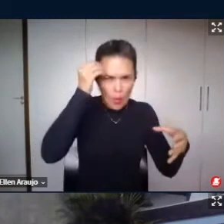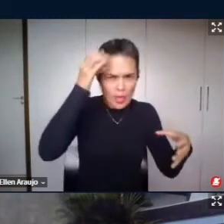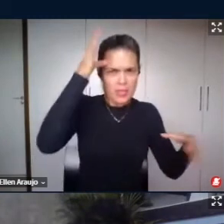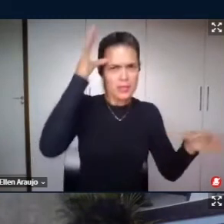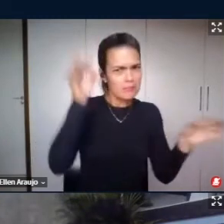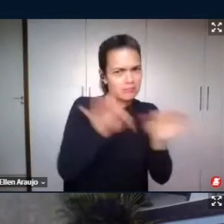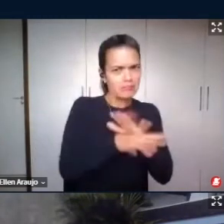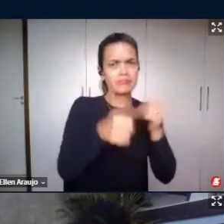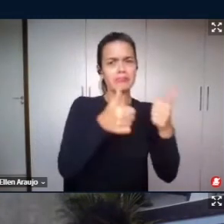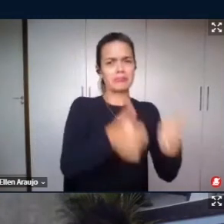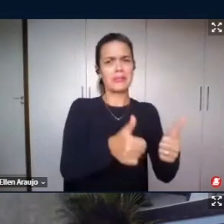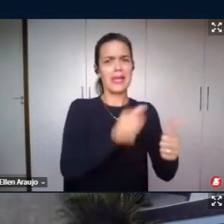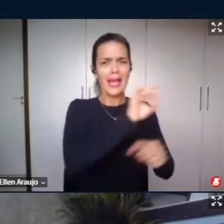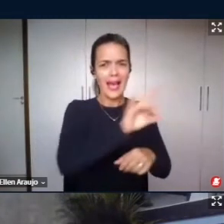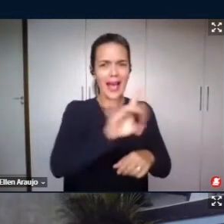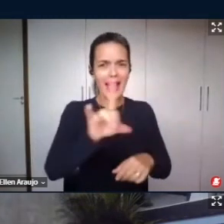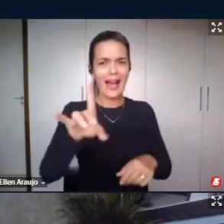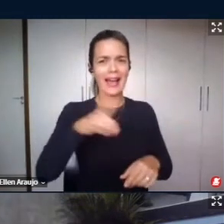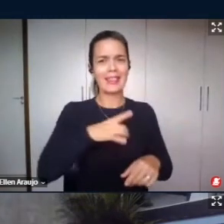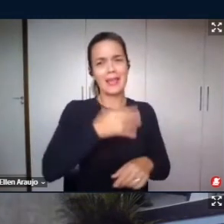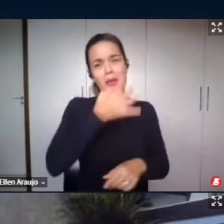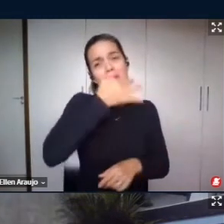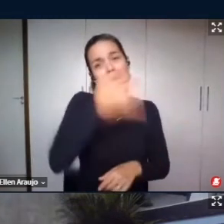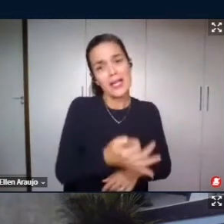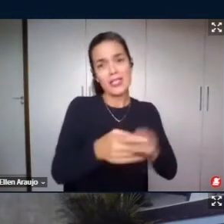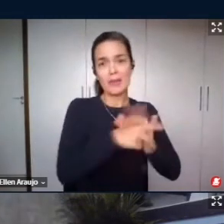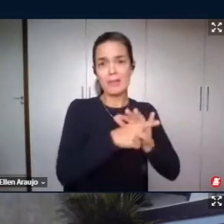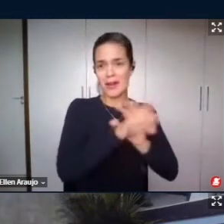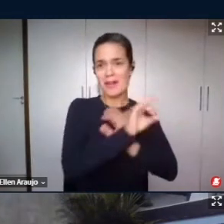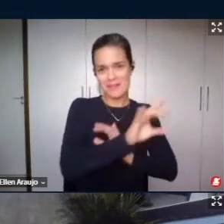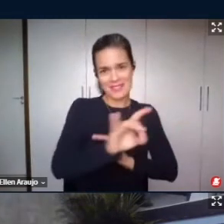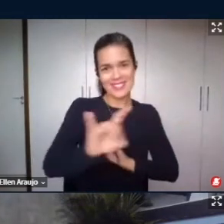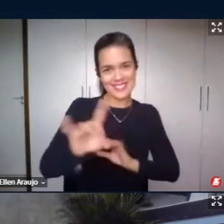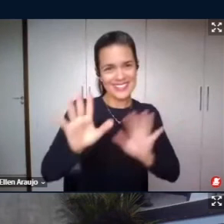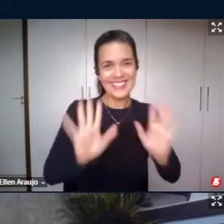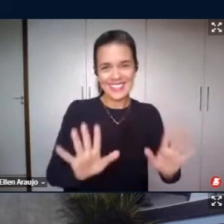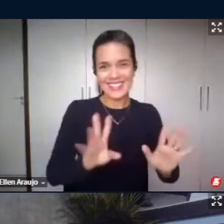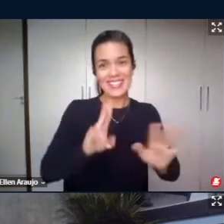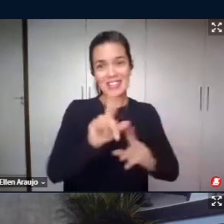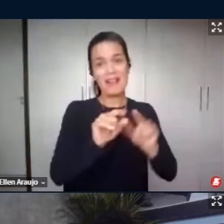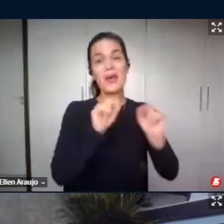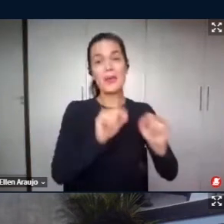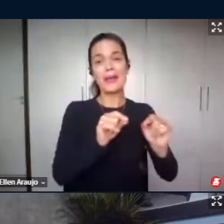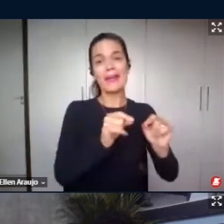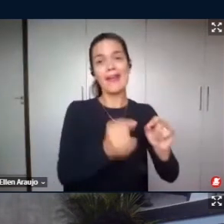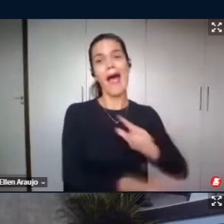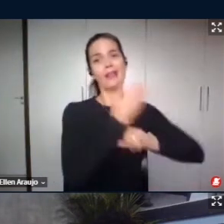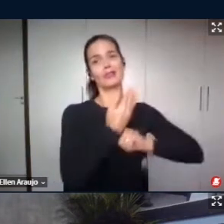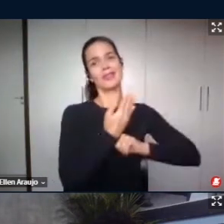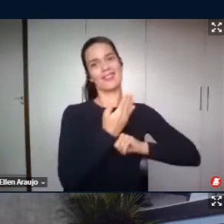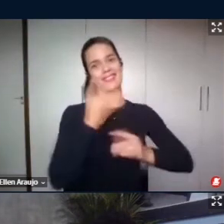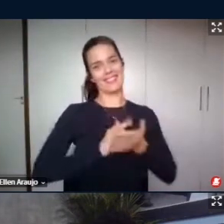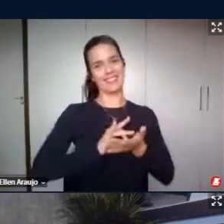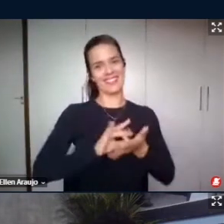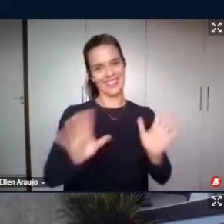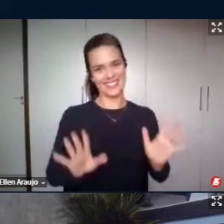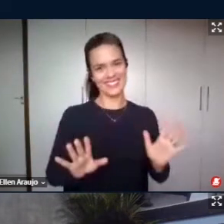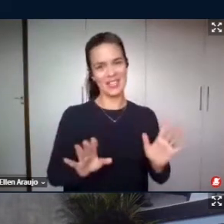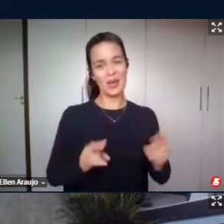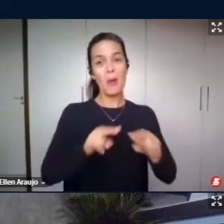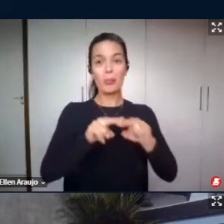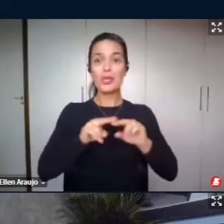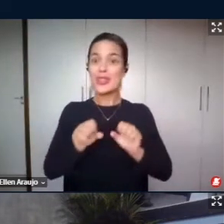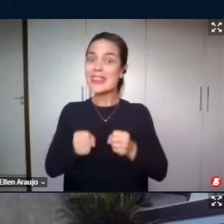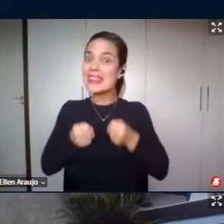e cada um traz a sua crítica, que no fundo, é contribuição, por isso que é defesa.